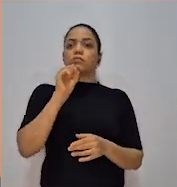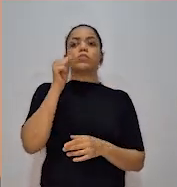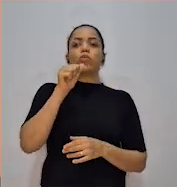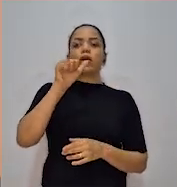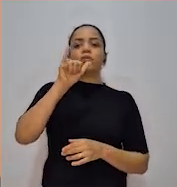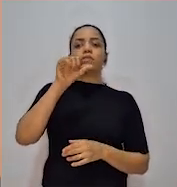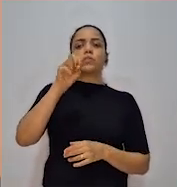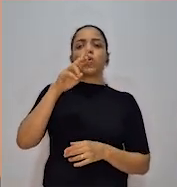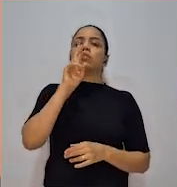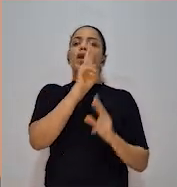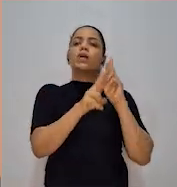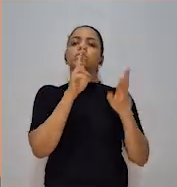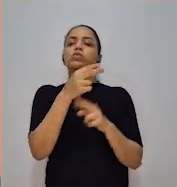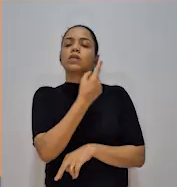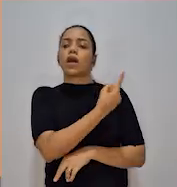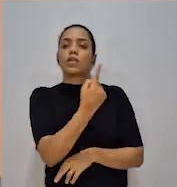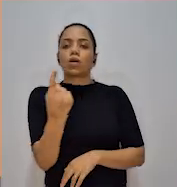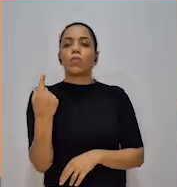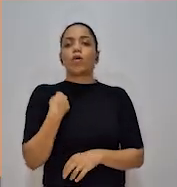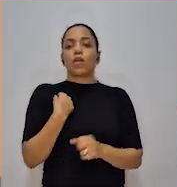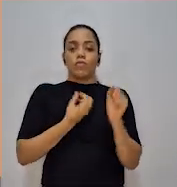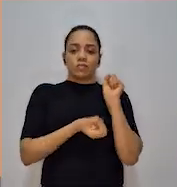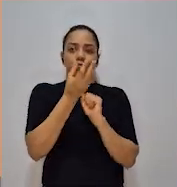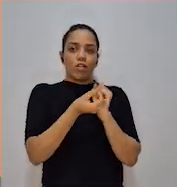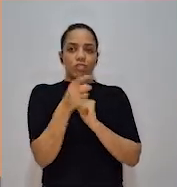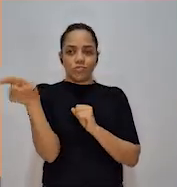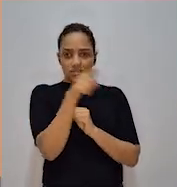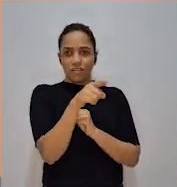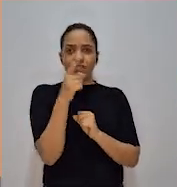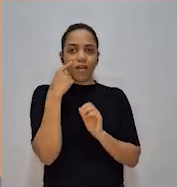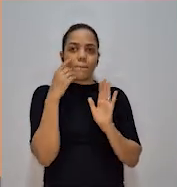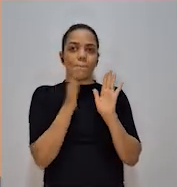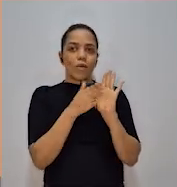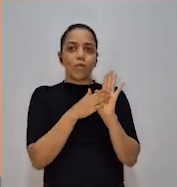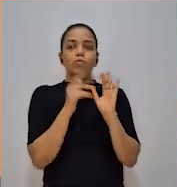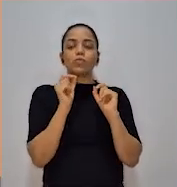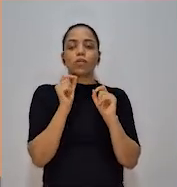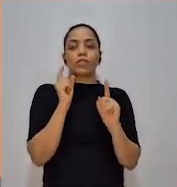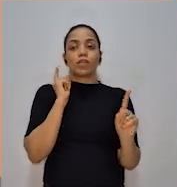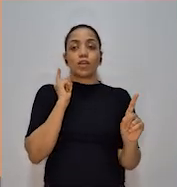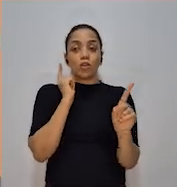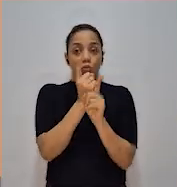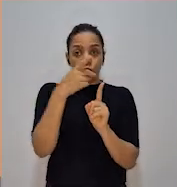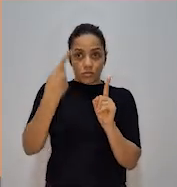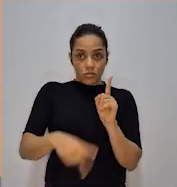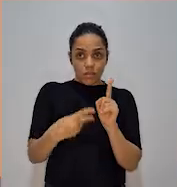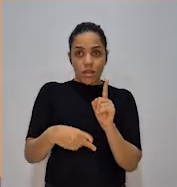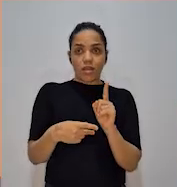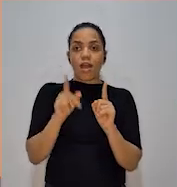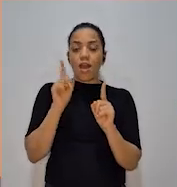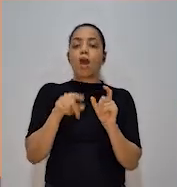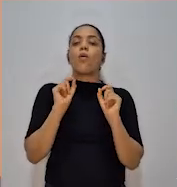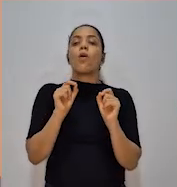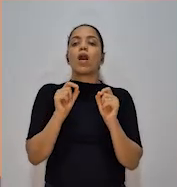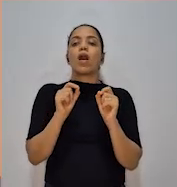possa responder, porque a gente vai dar um spoiler onde vocês vão adorar a proposta, que esse encontro é exatamente um abrir de